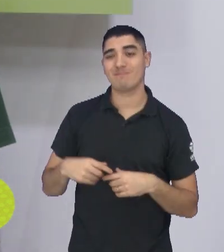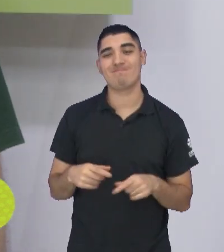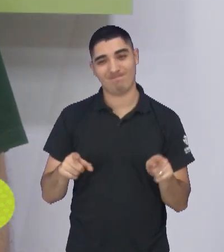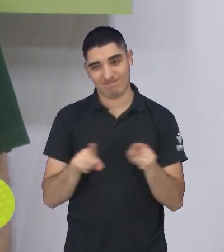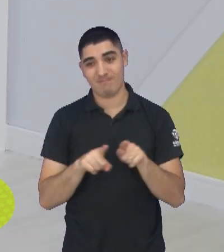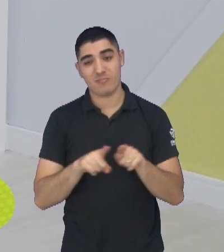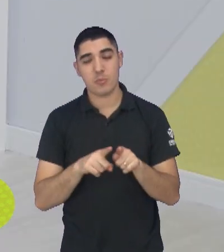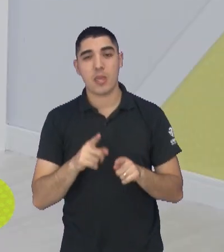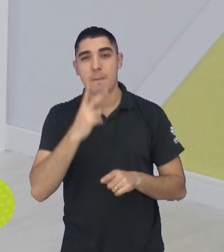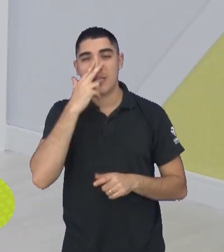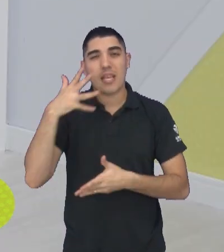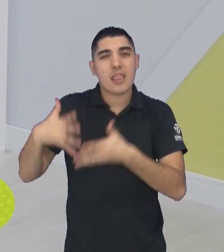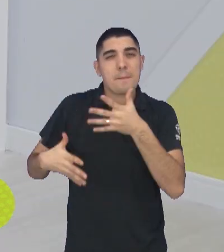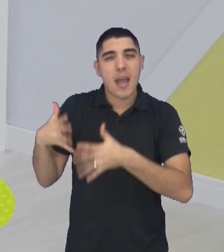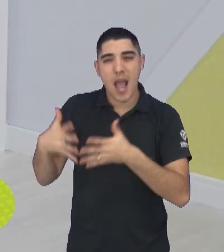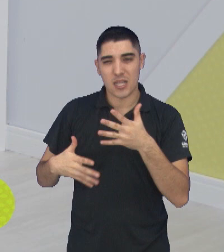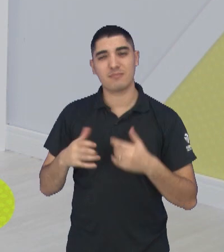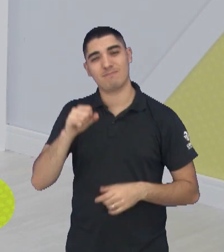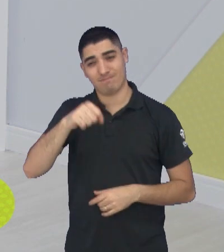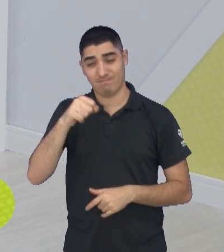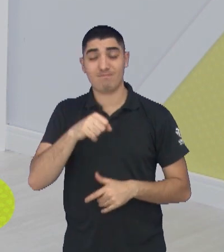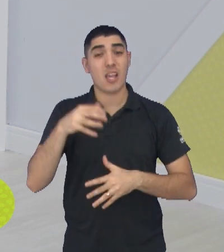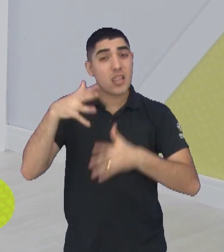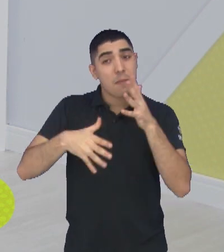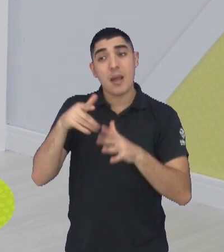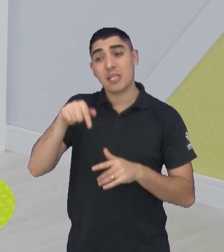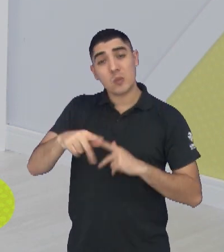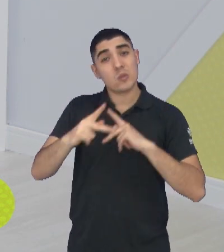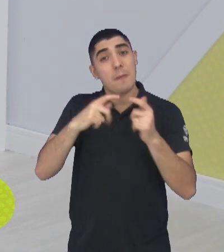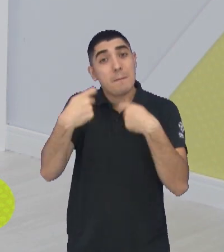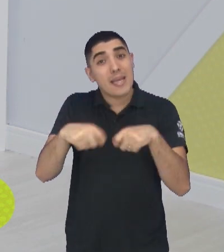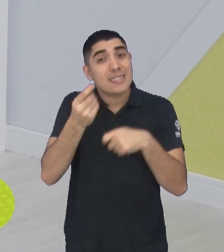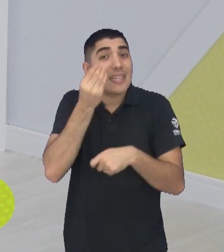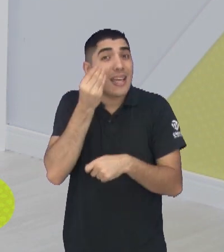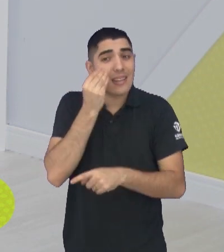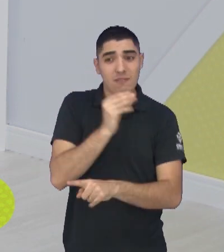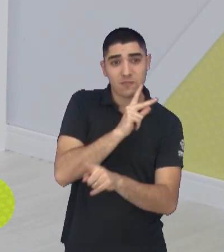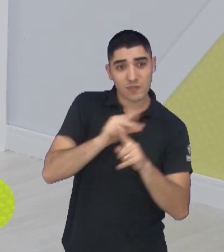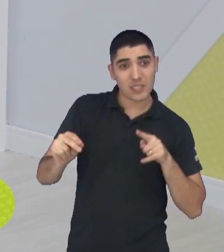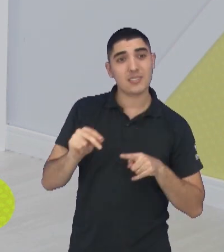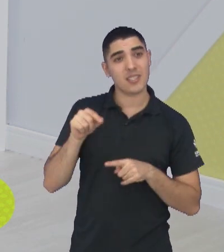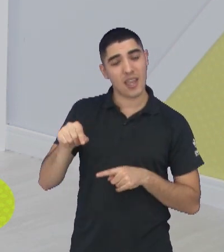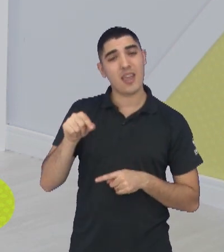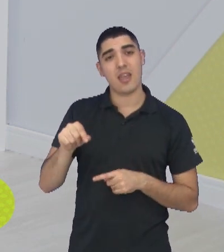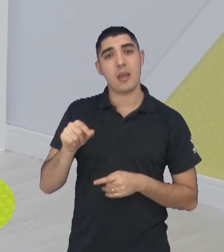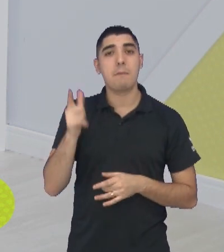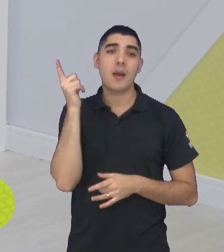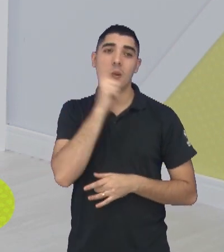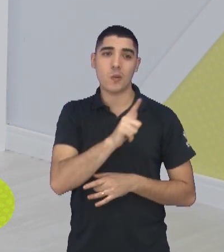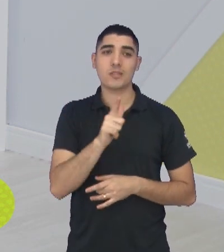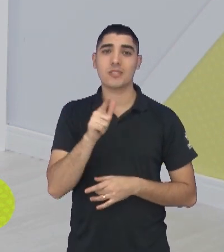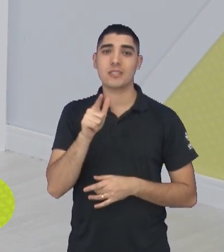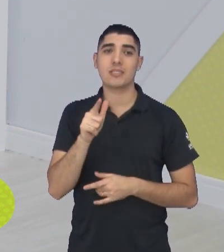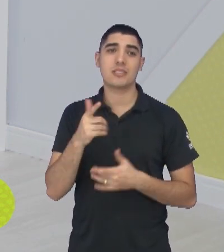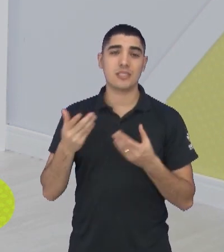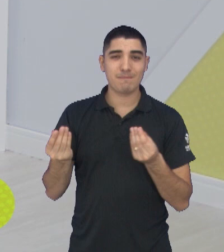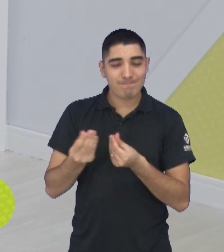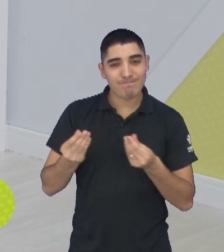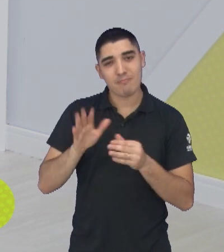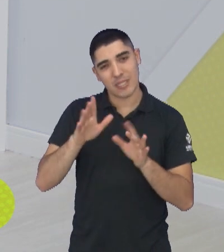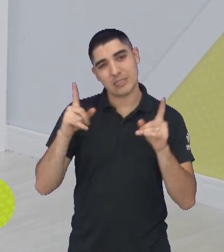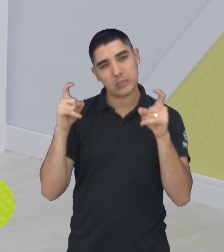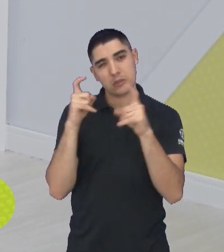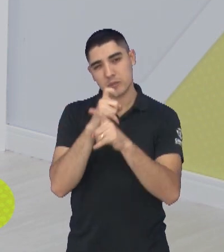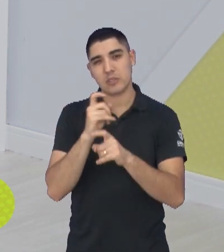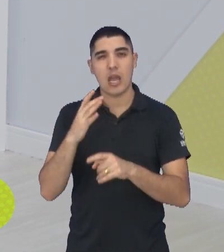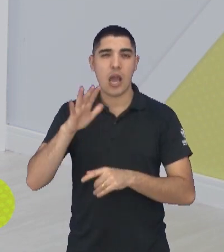ainda mais para quem precisa vencer, que era o caso do São José, precisava ali vencer a partida, ficou mais difícil realmente, e aí teve o